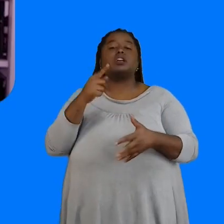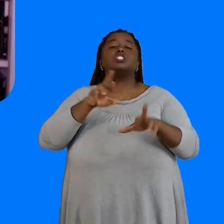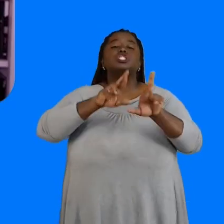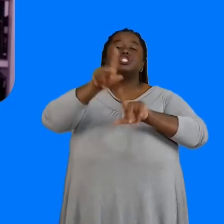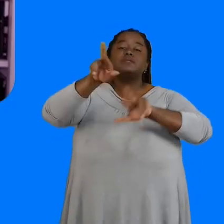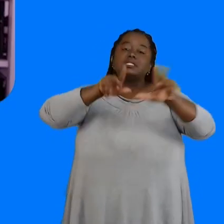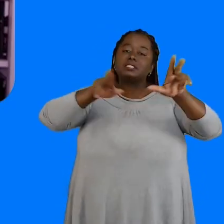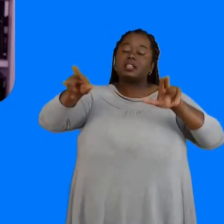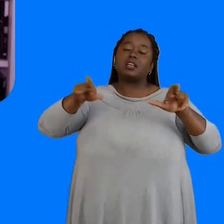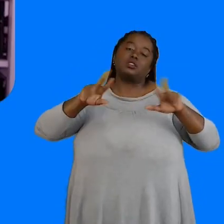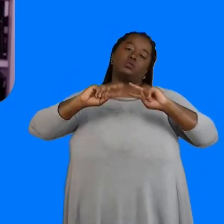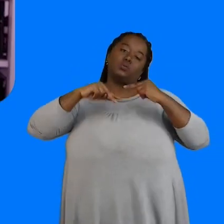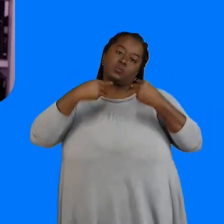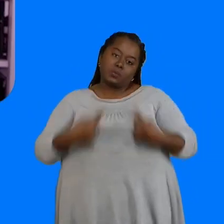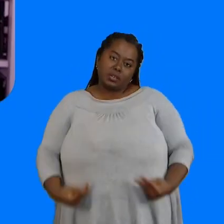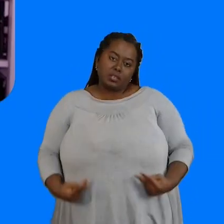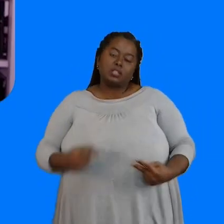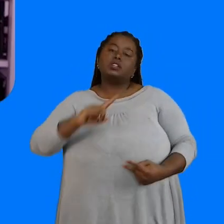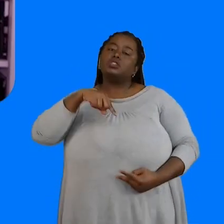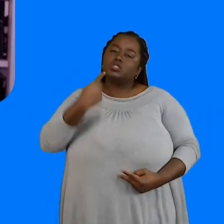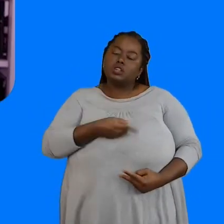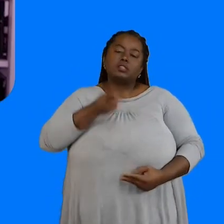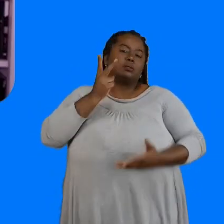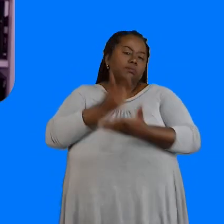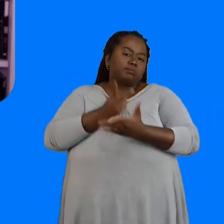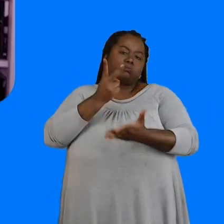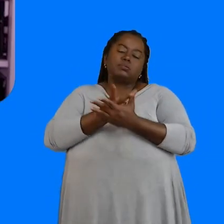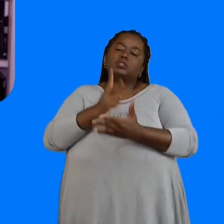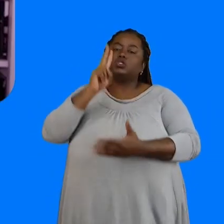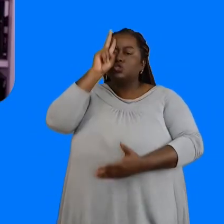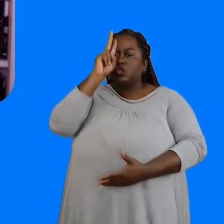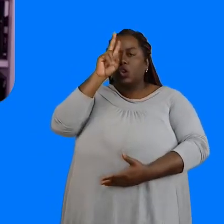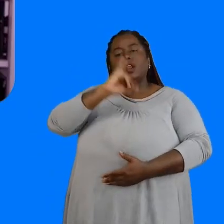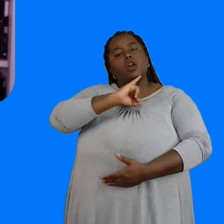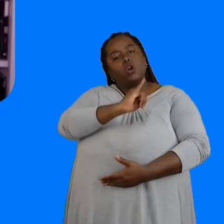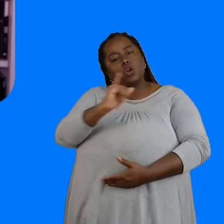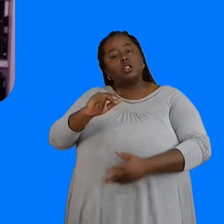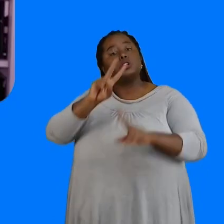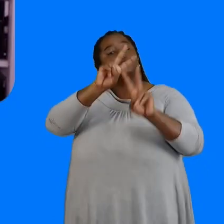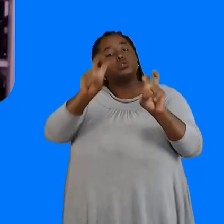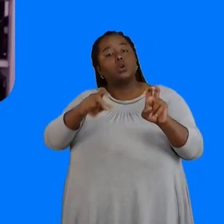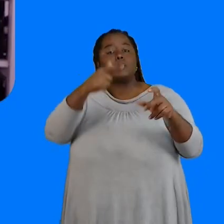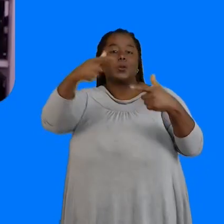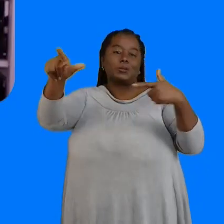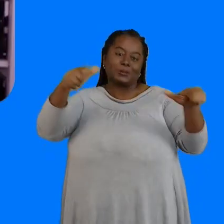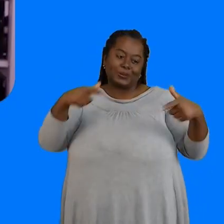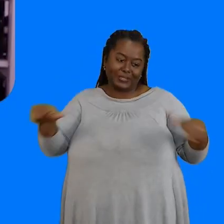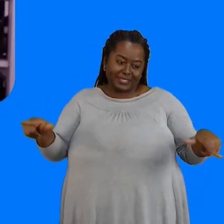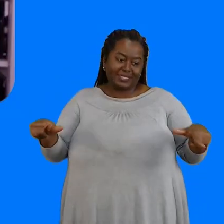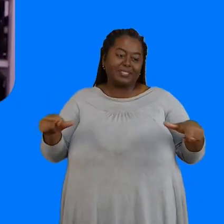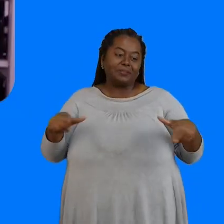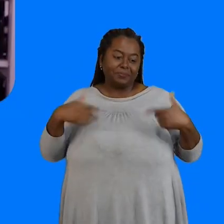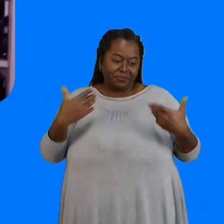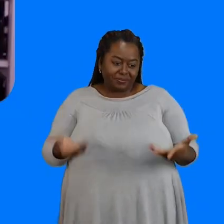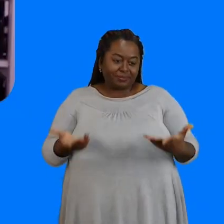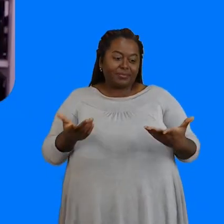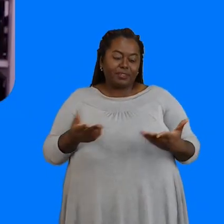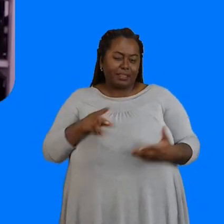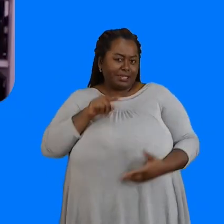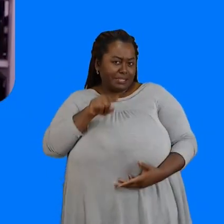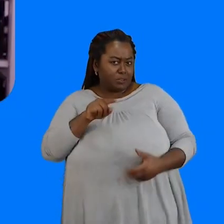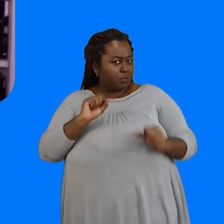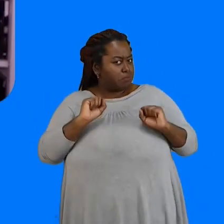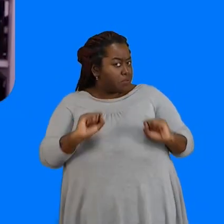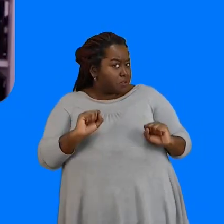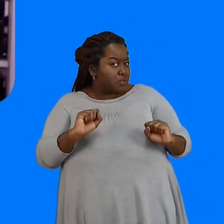estamos constantemente a contar histórias sobre os outros. Então, como é que ele é negro e é português também, né? Será que isso pode?